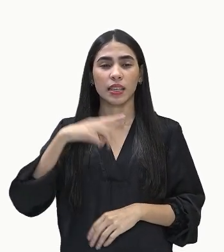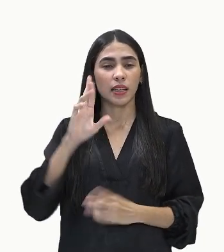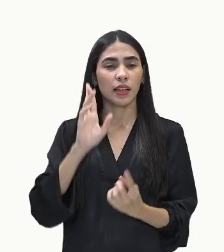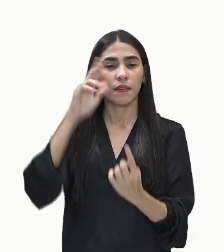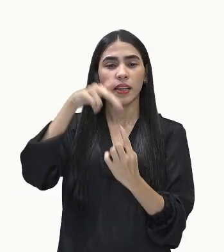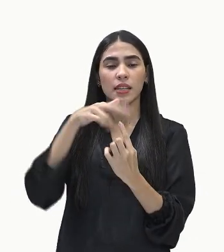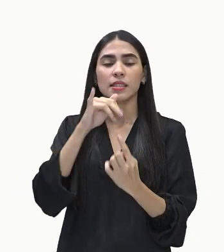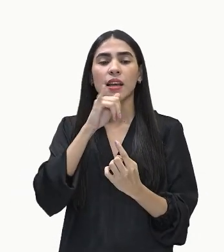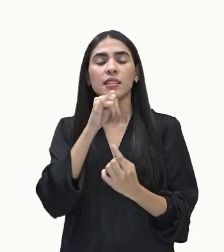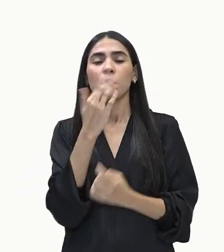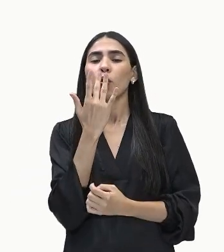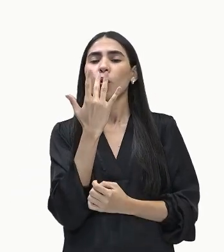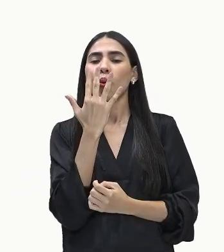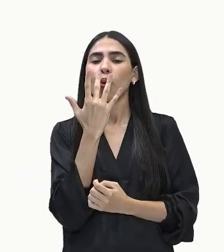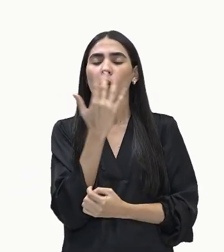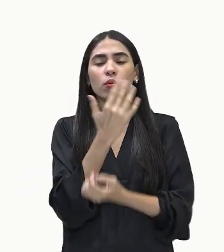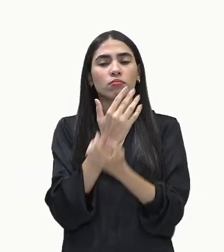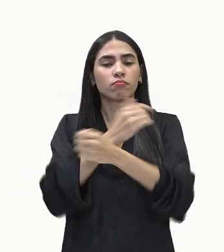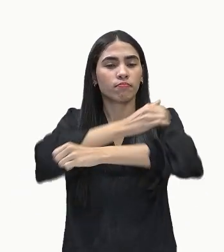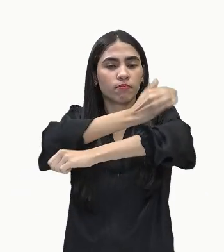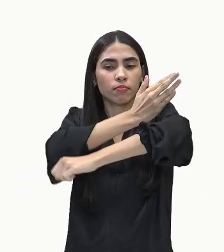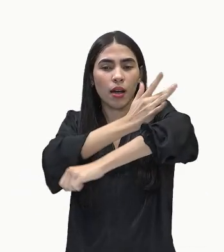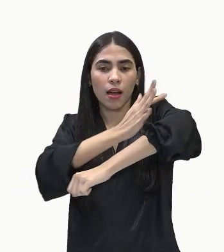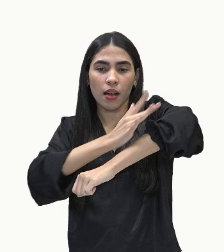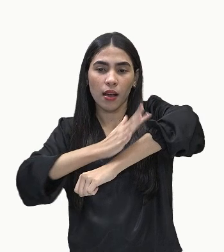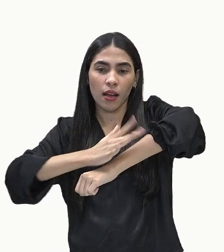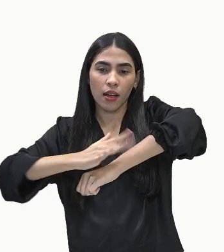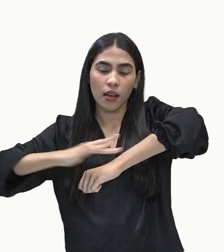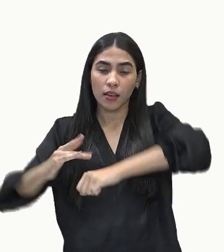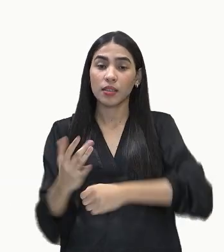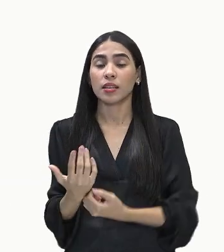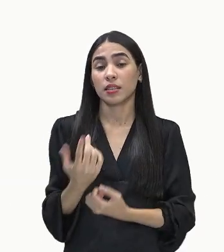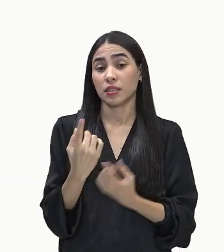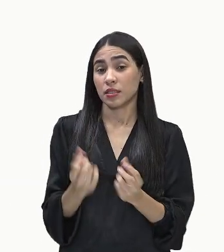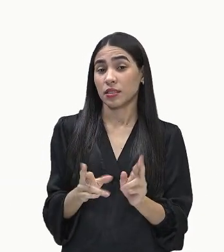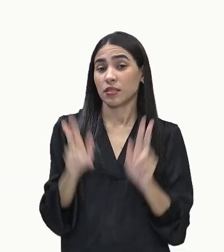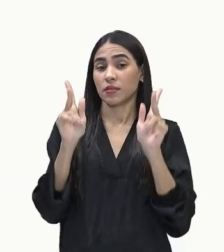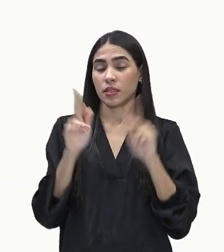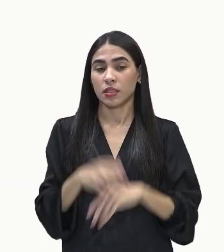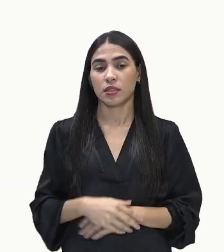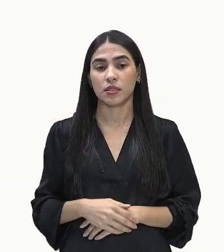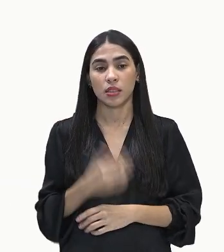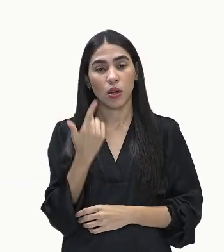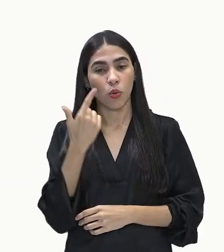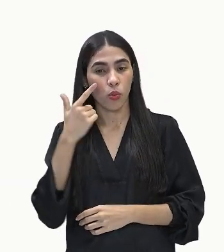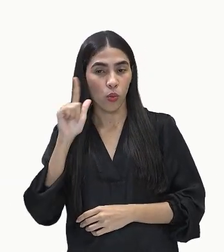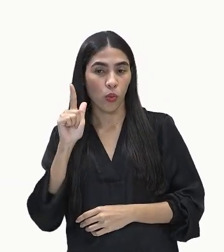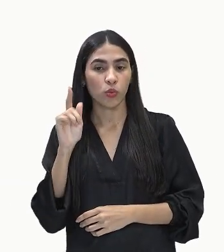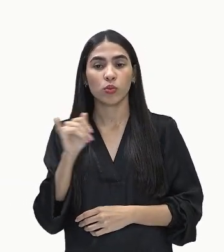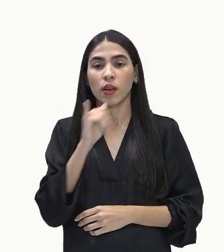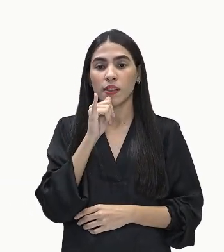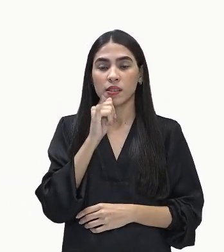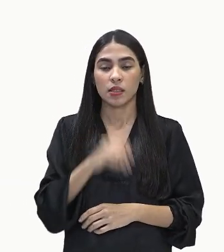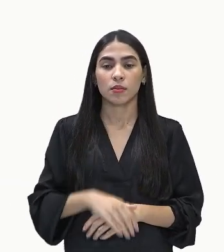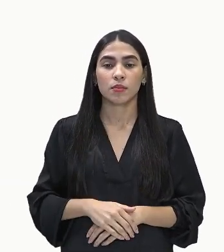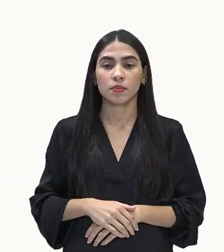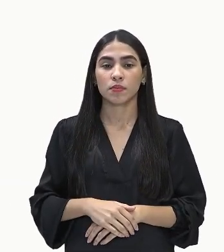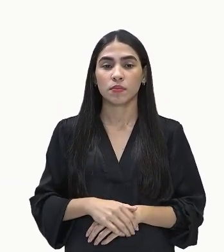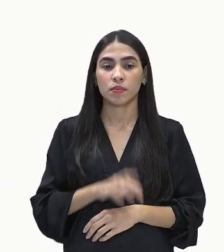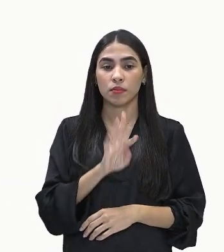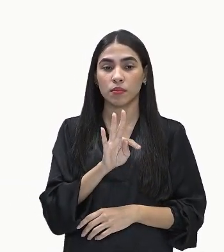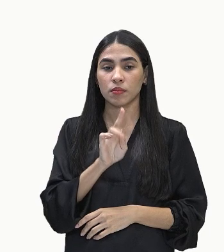sua coloração vistosa. Olha só que interessante. A outra ave de exemplo aí é